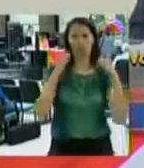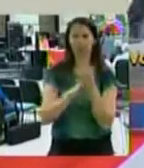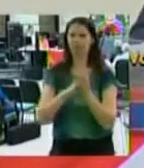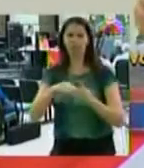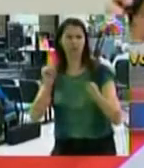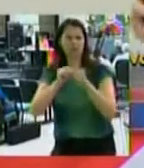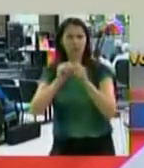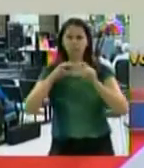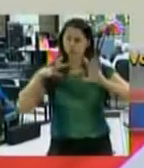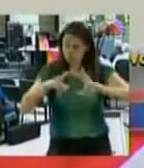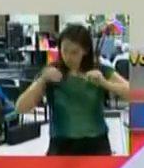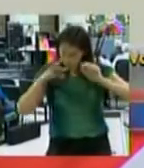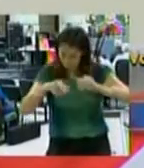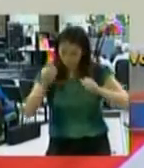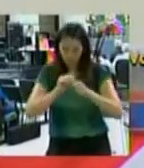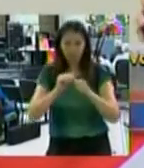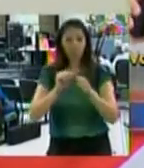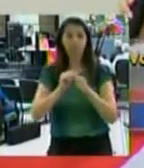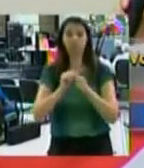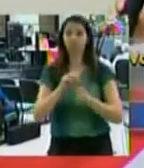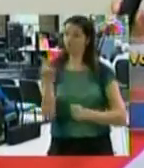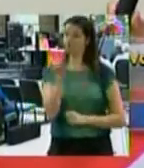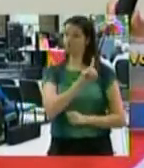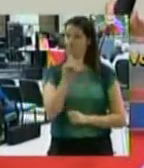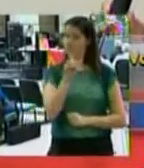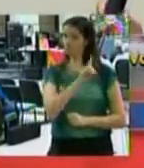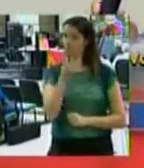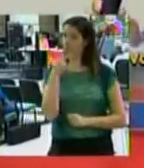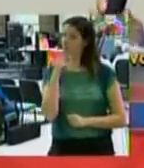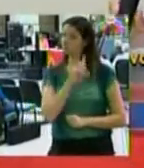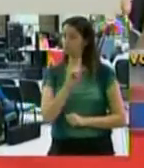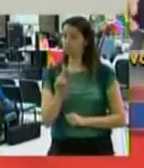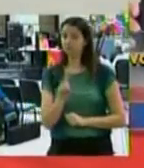tudo, faço. Não é isso que eu estou dizendo.